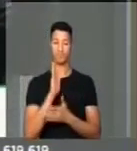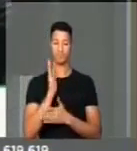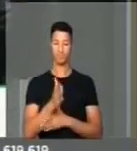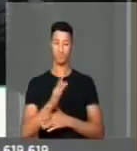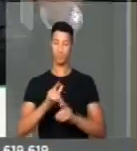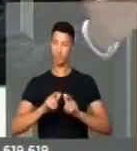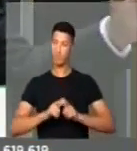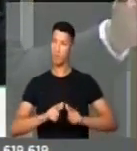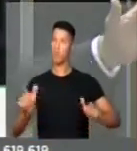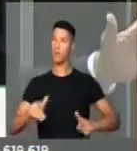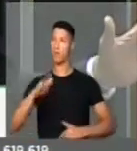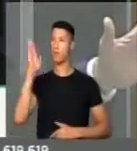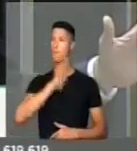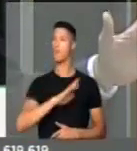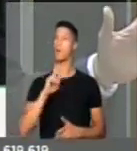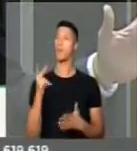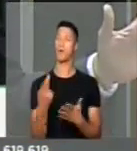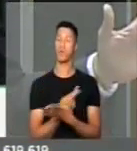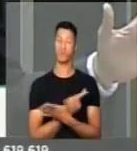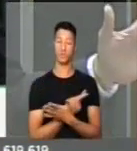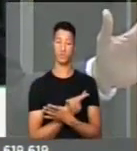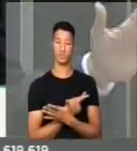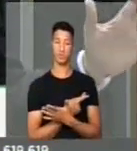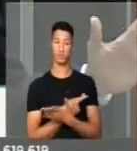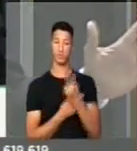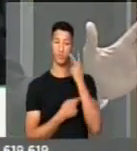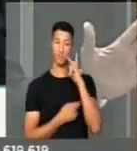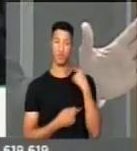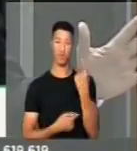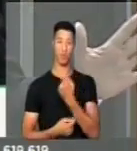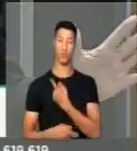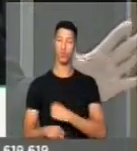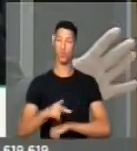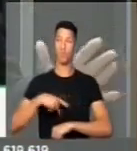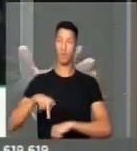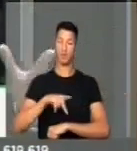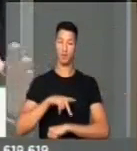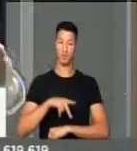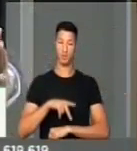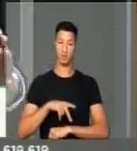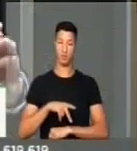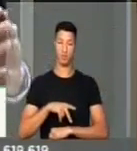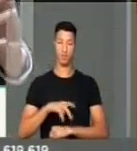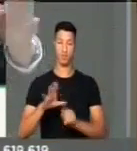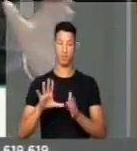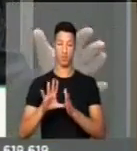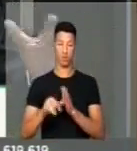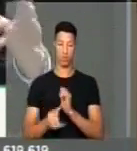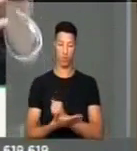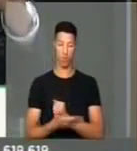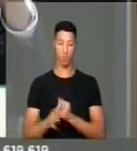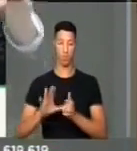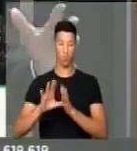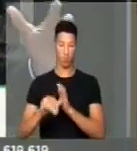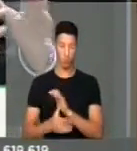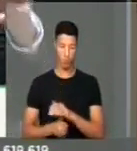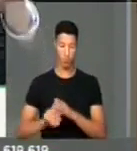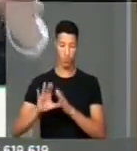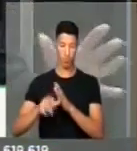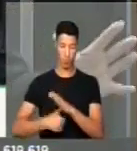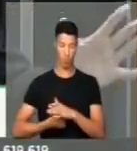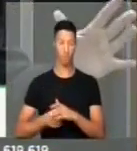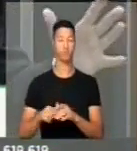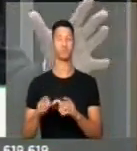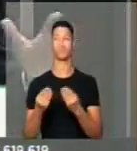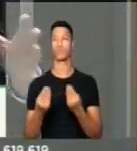o maior mal que aconteceu para o nosso país. Foi roubo, roubo, roubo